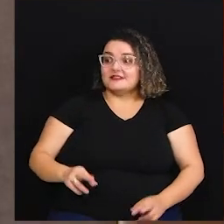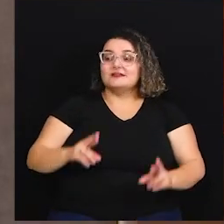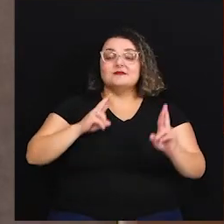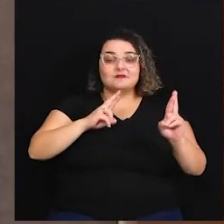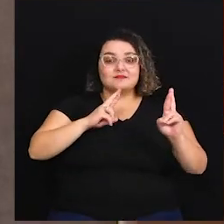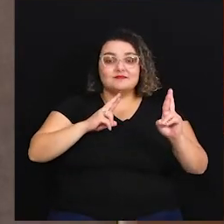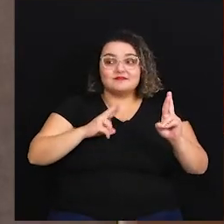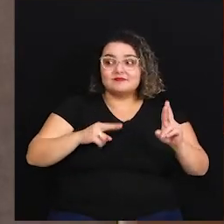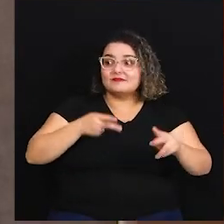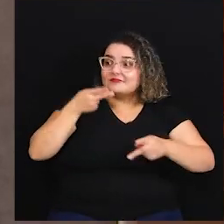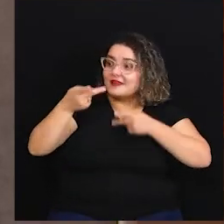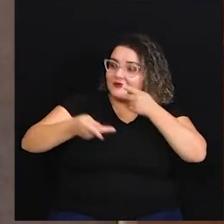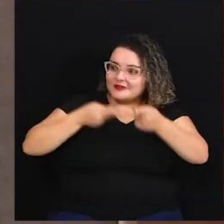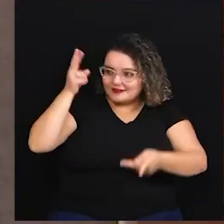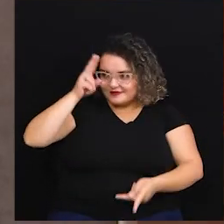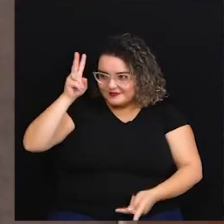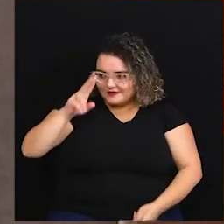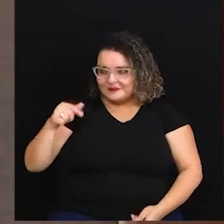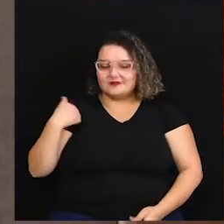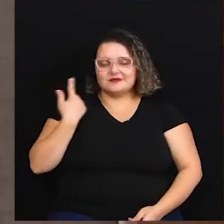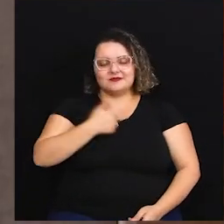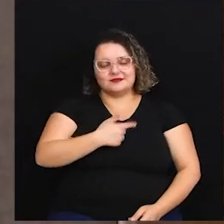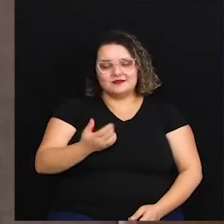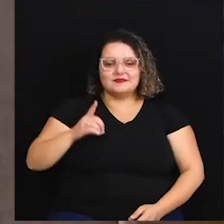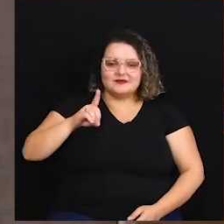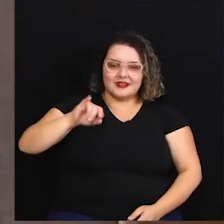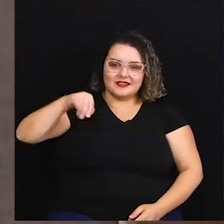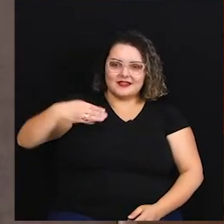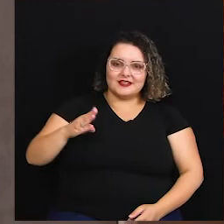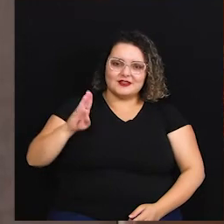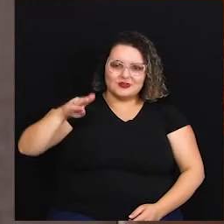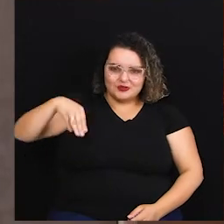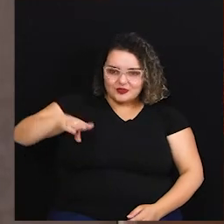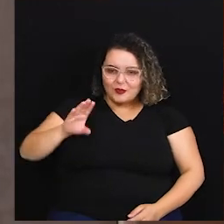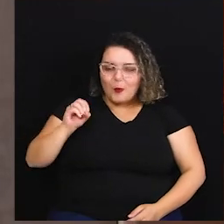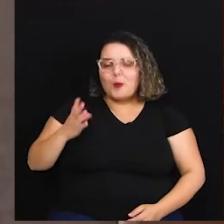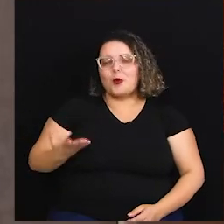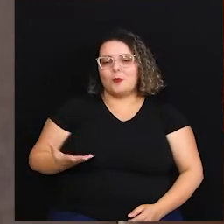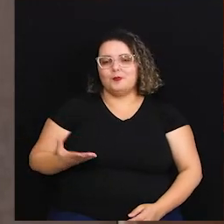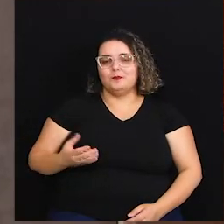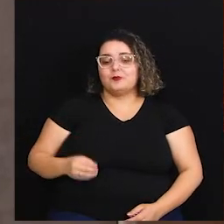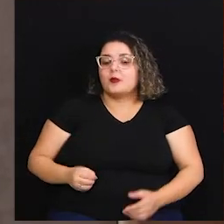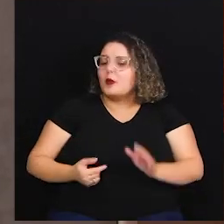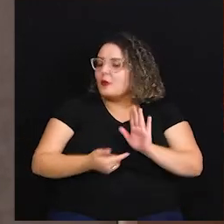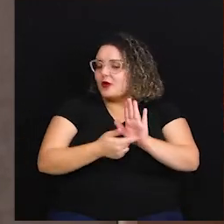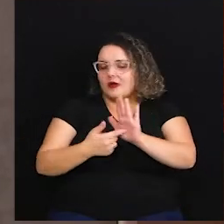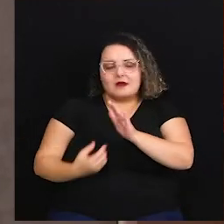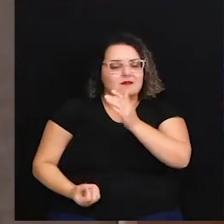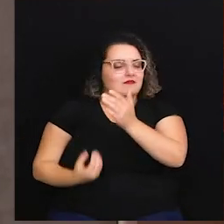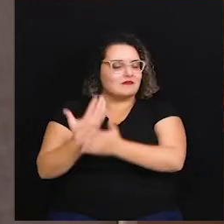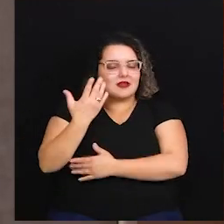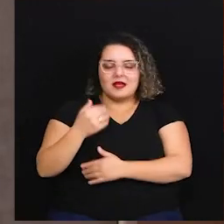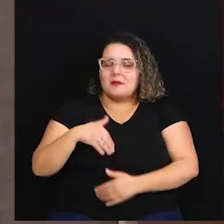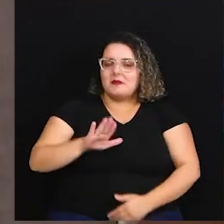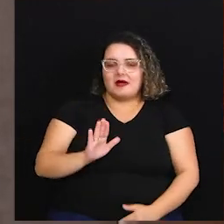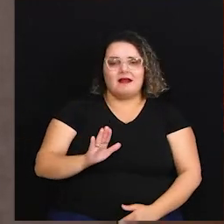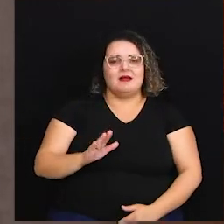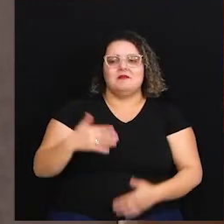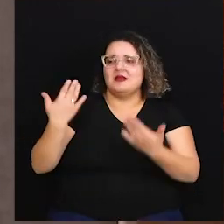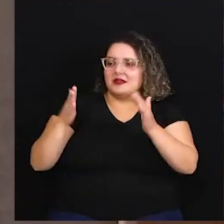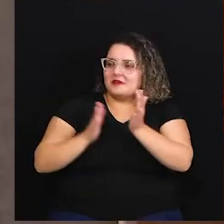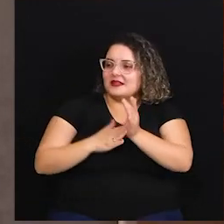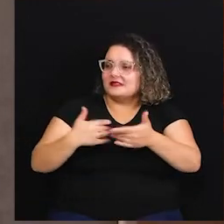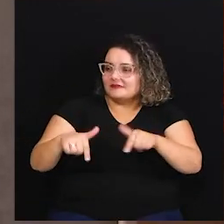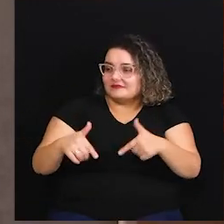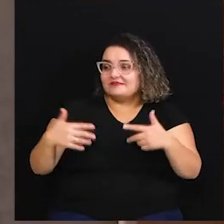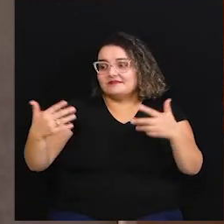dia poder contar mais histórias ainda. Com da certeza, Dejumbo, com certeza. E mostrar mais criações suas. Sim,